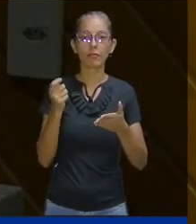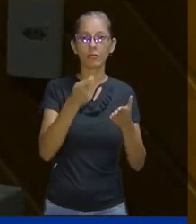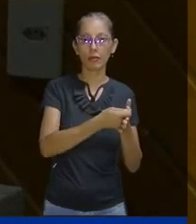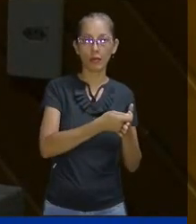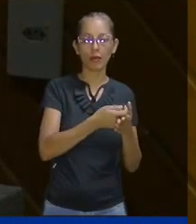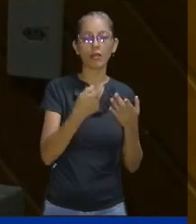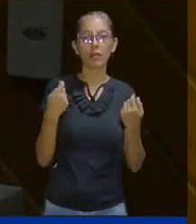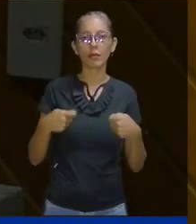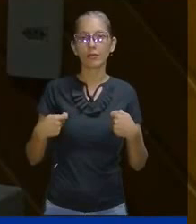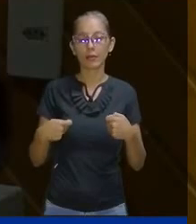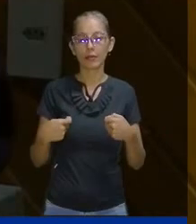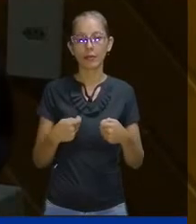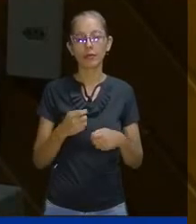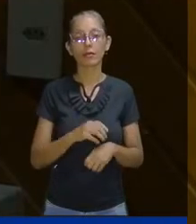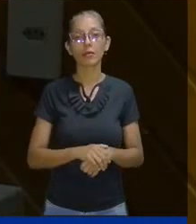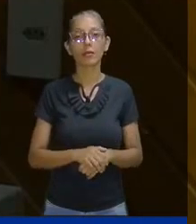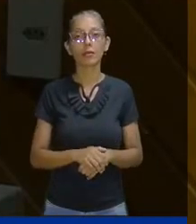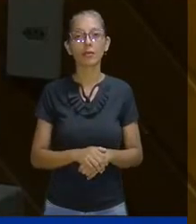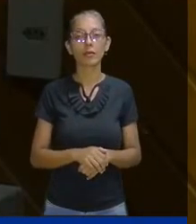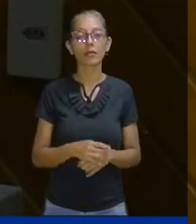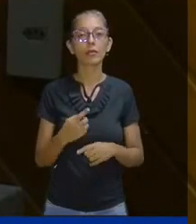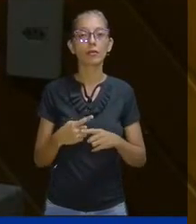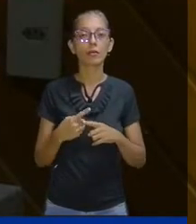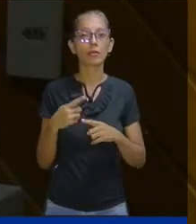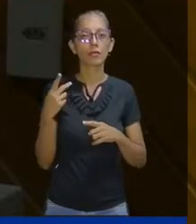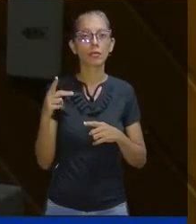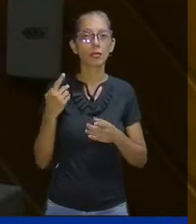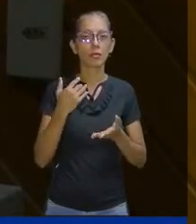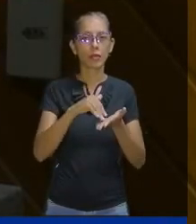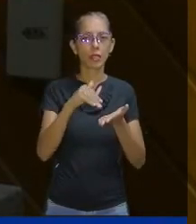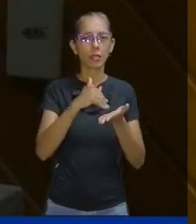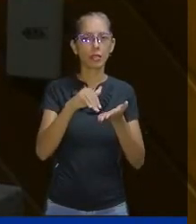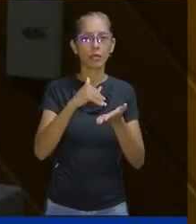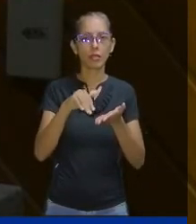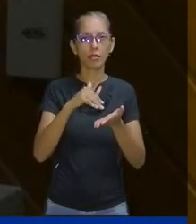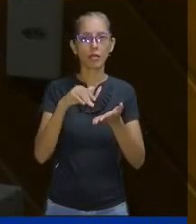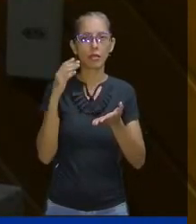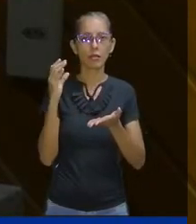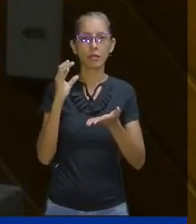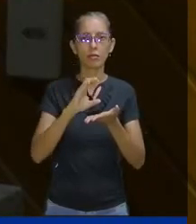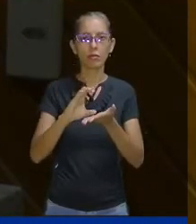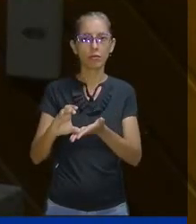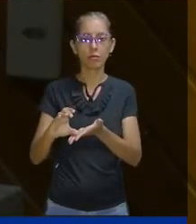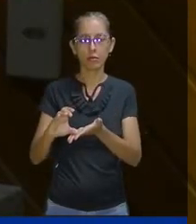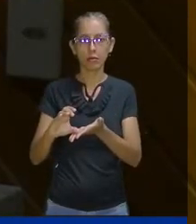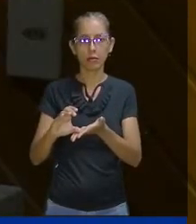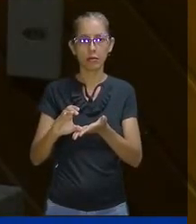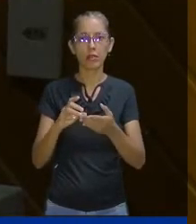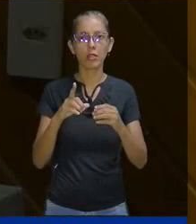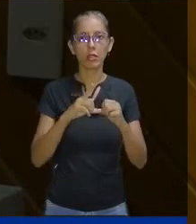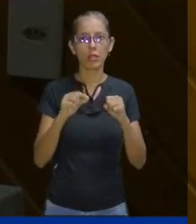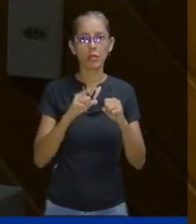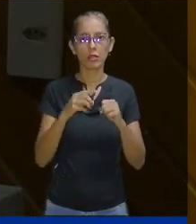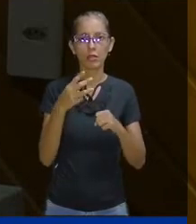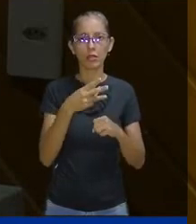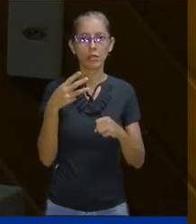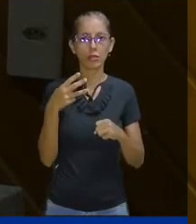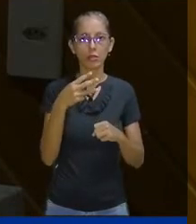pela candidata, promova a Secretaria Judiciária de Ofício todas as providências determinadas no artigo 32 e 33 da Resolução do